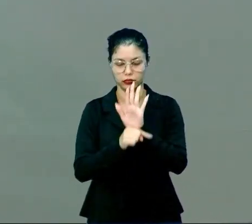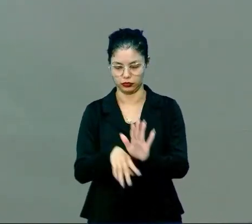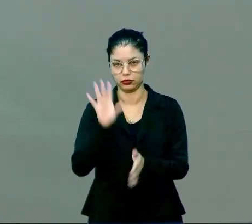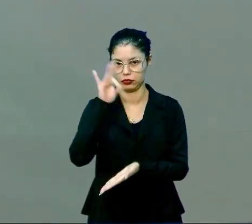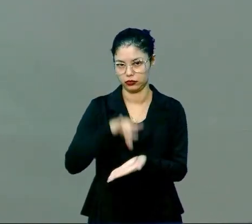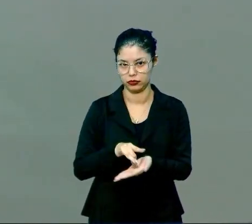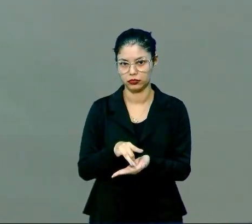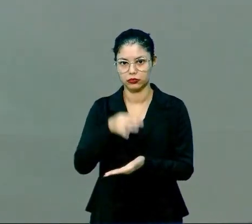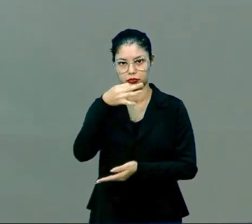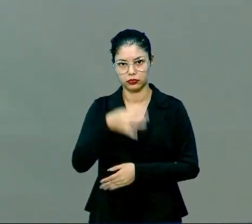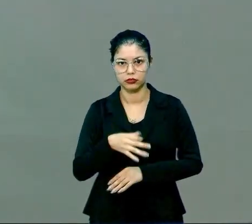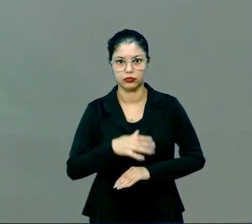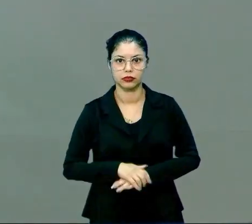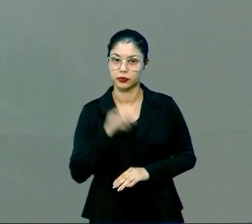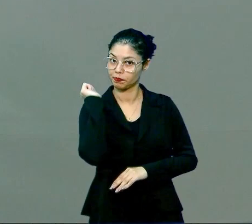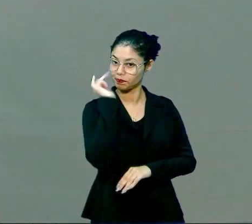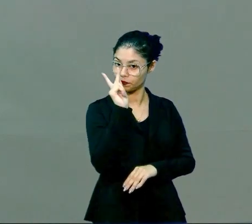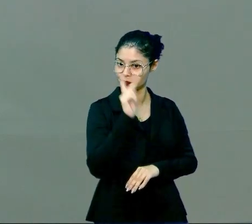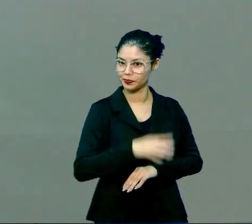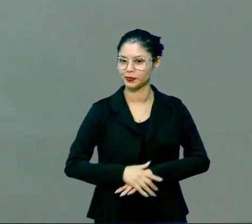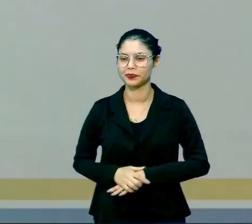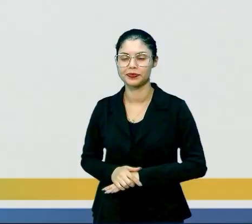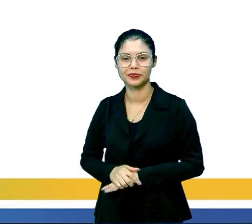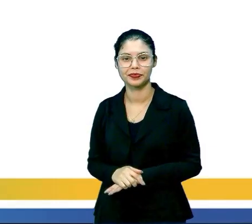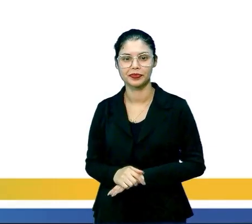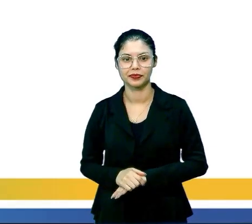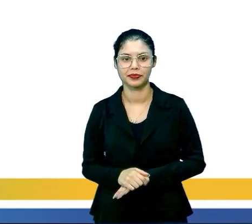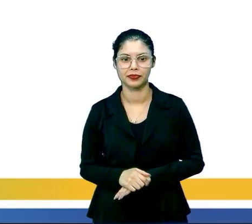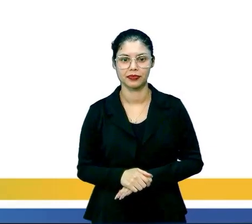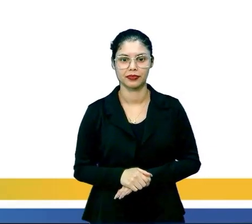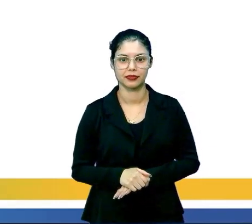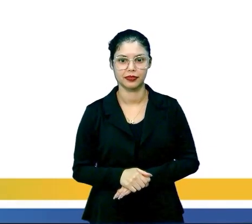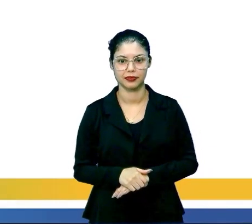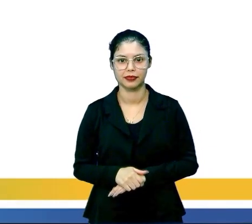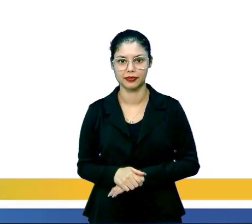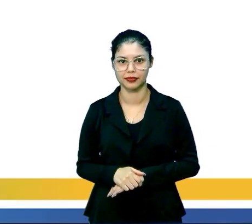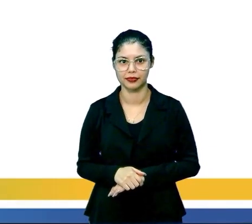frasal realmente está correto. Ok? Vamos dar continuidade.